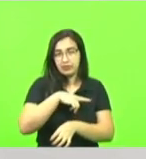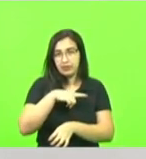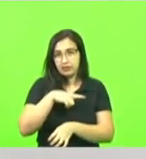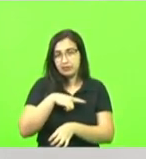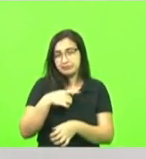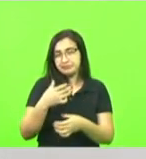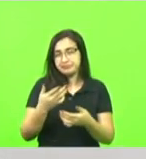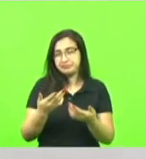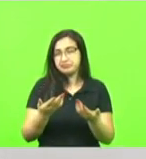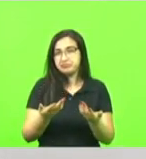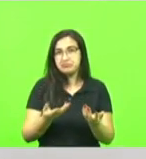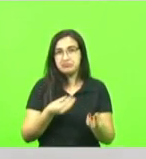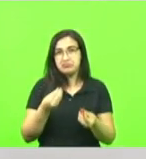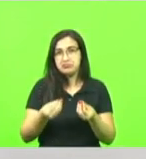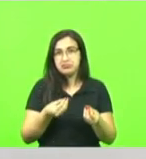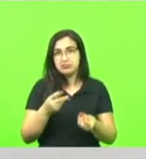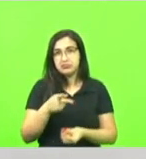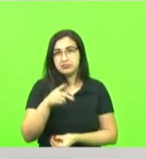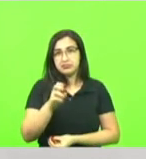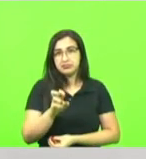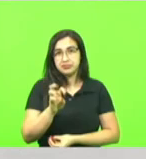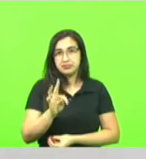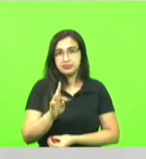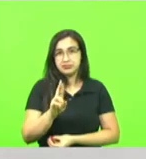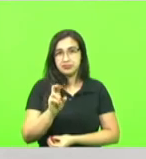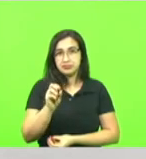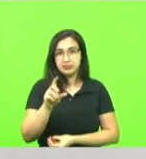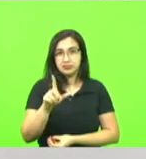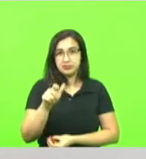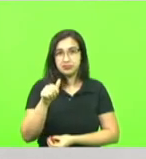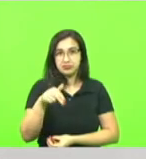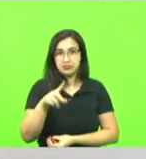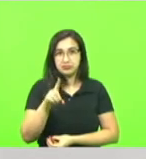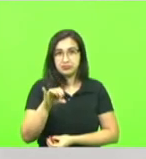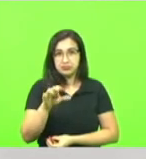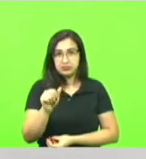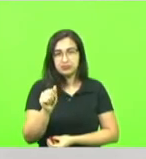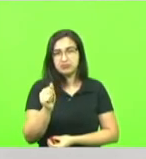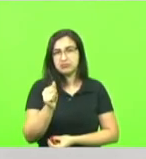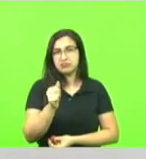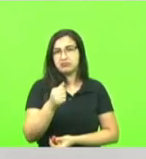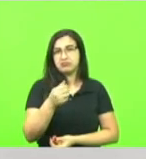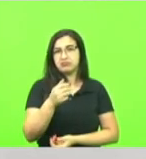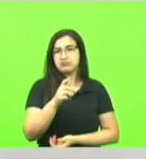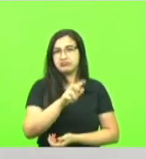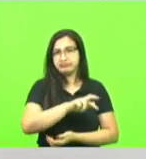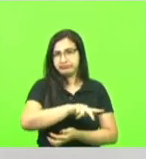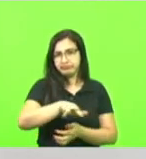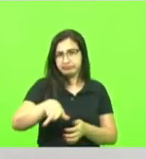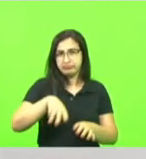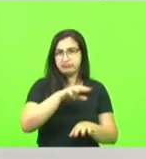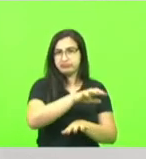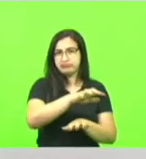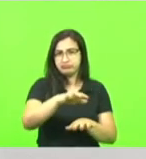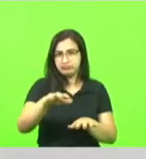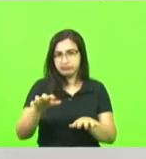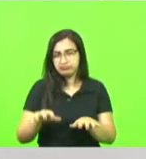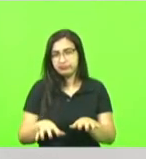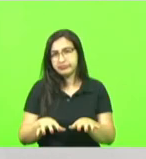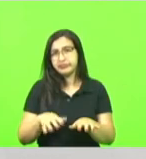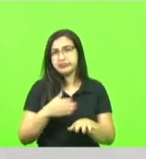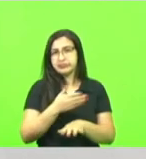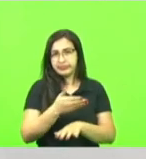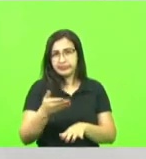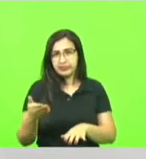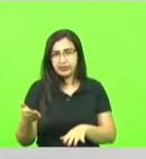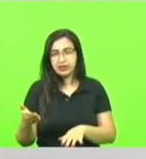Municípios como Petrolândia, como Atalanta, como Agrolândia, Trumur Central,